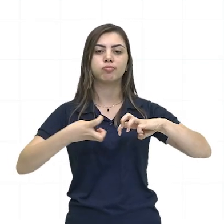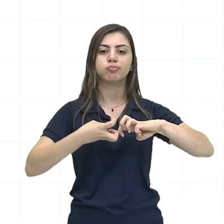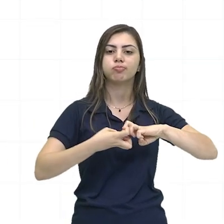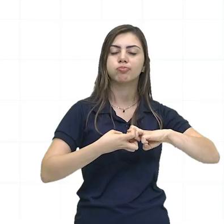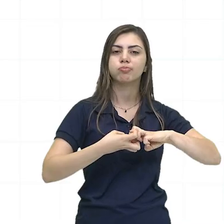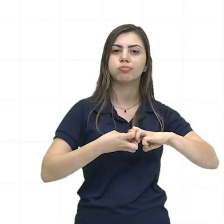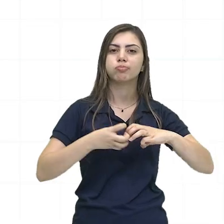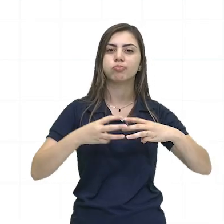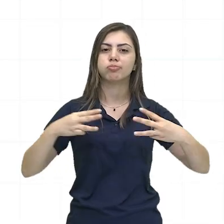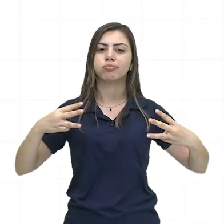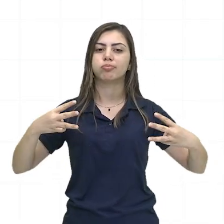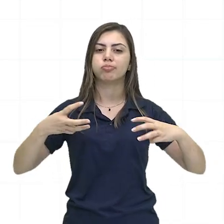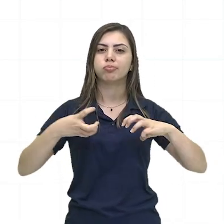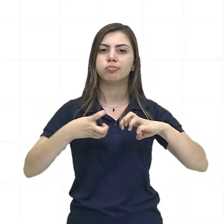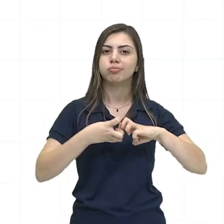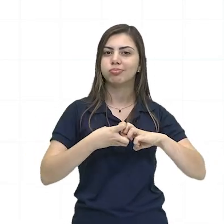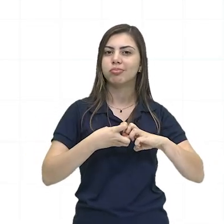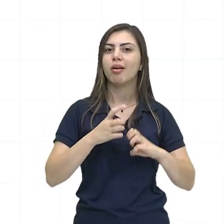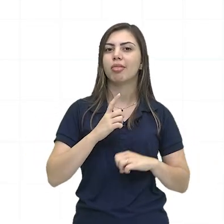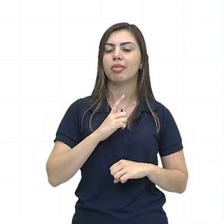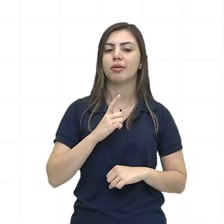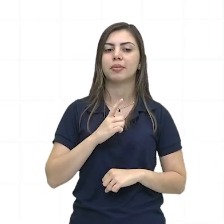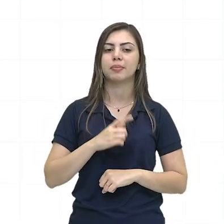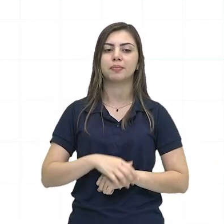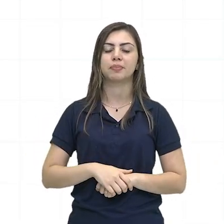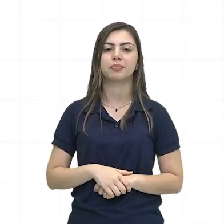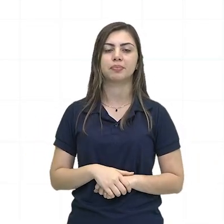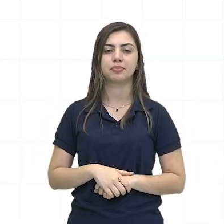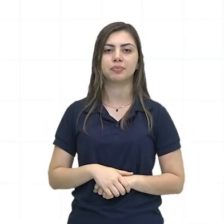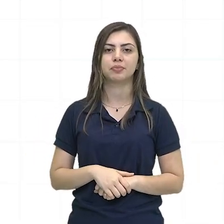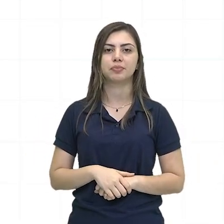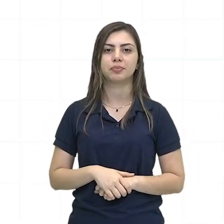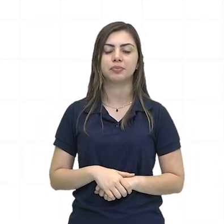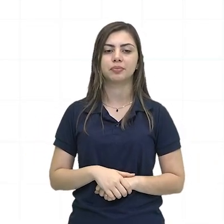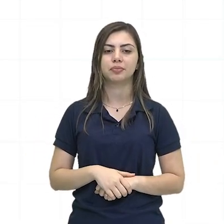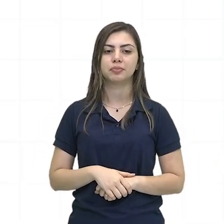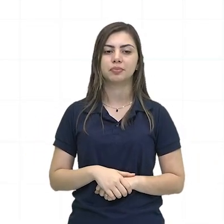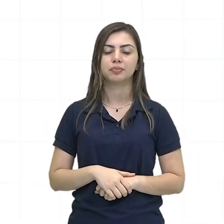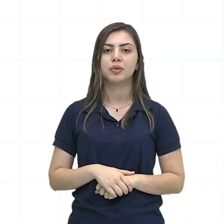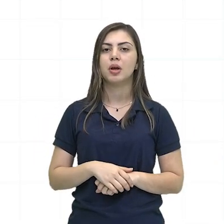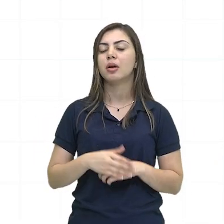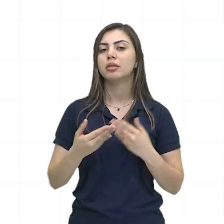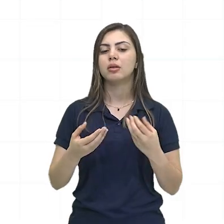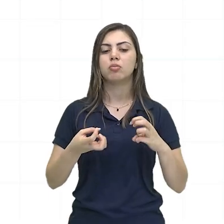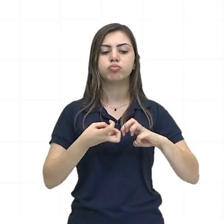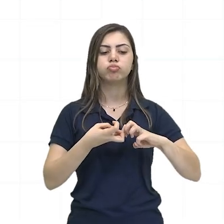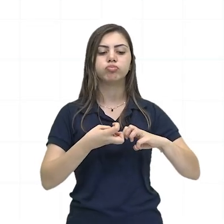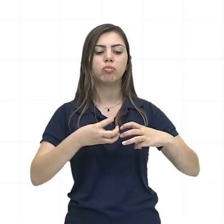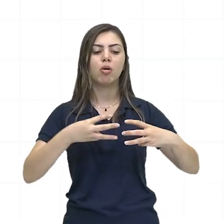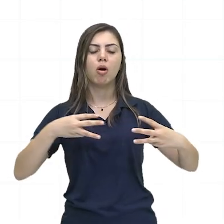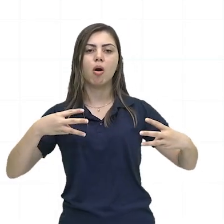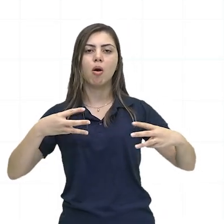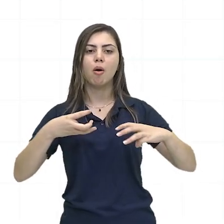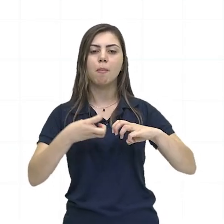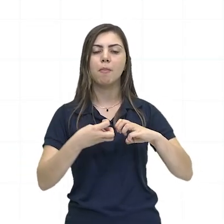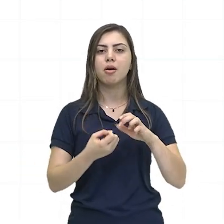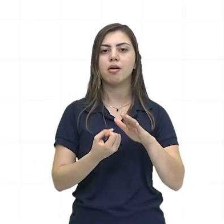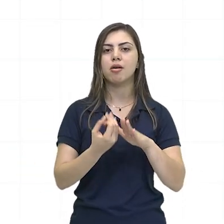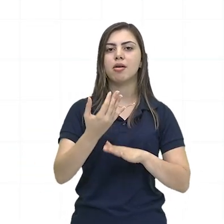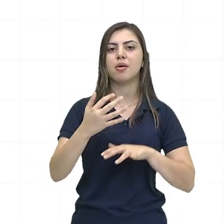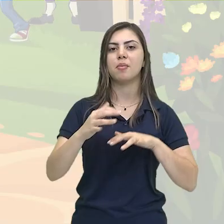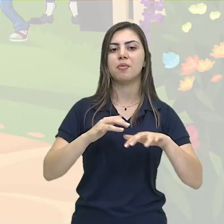né, eles fazem o movimento de contrair-se, né, e de relaxar para puxar os ossos, gerando o